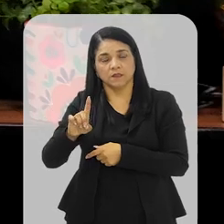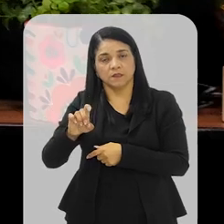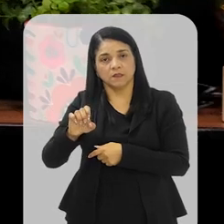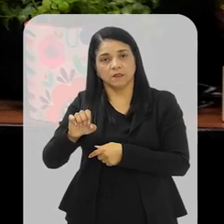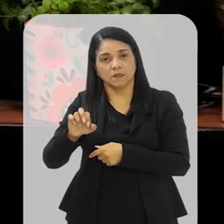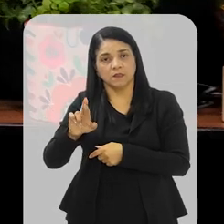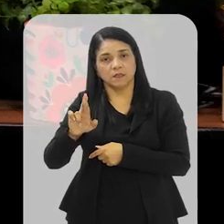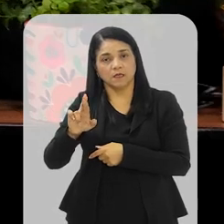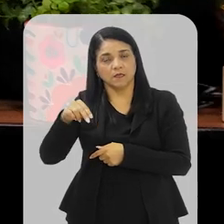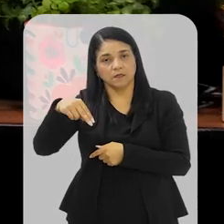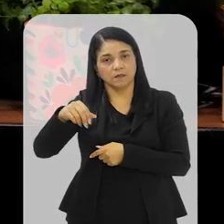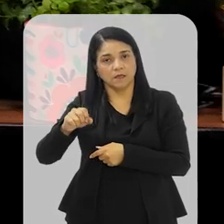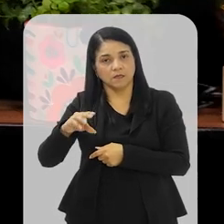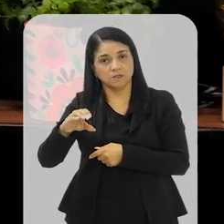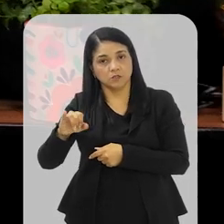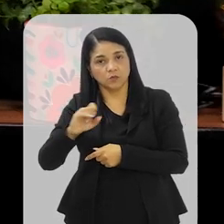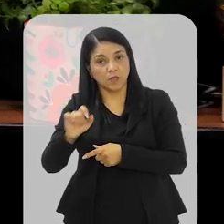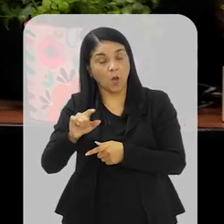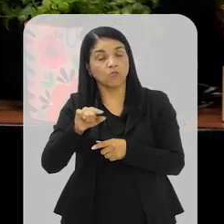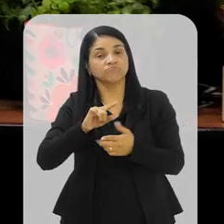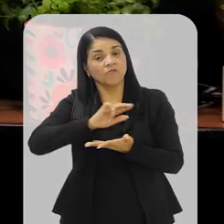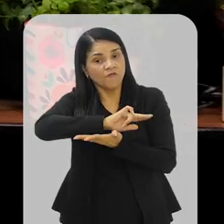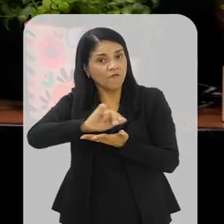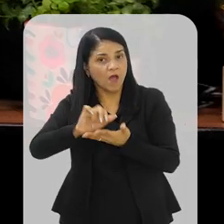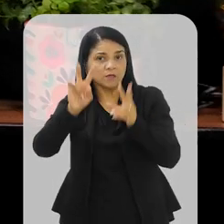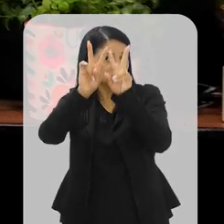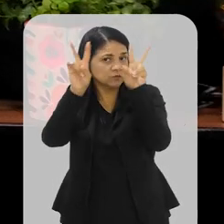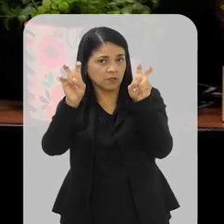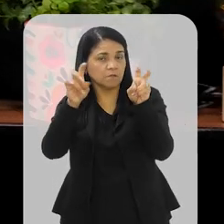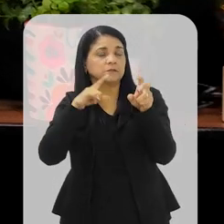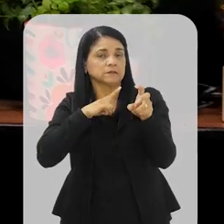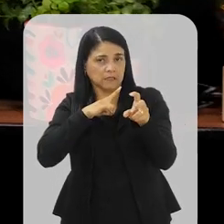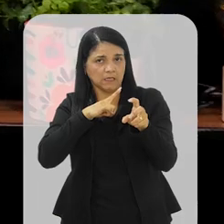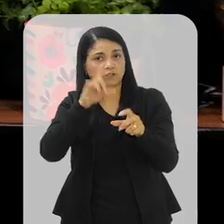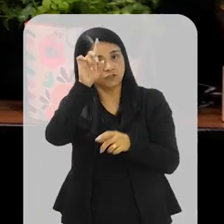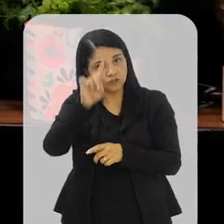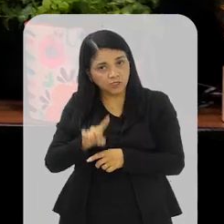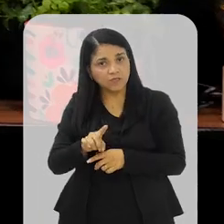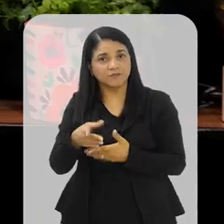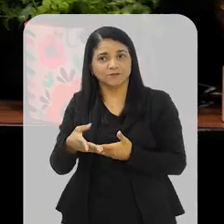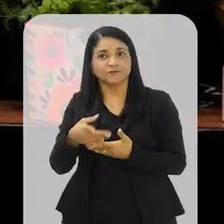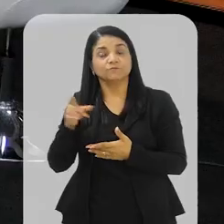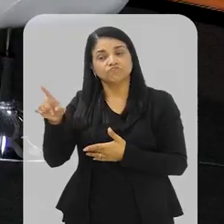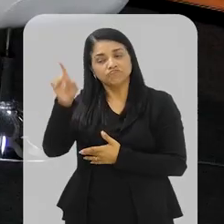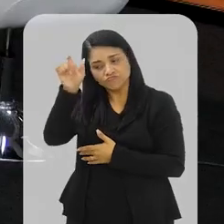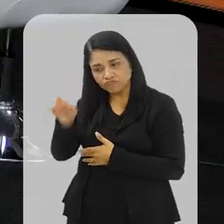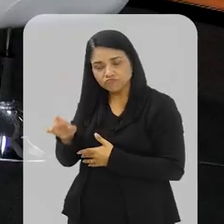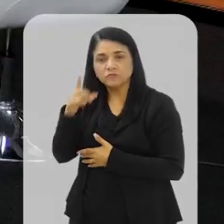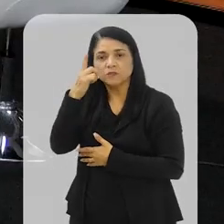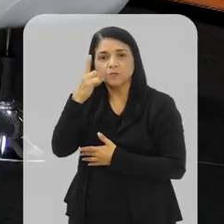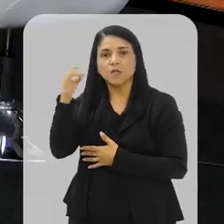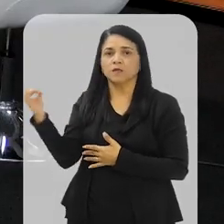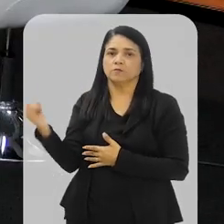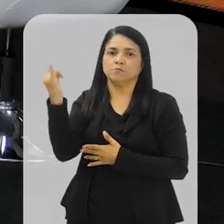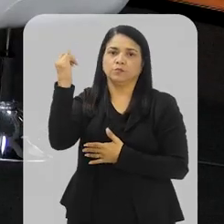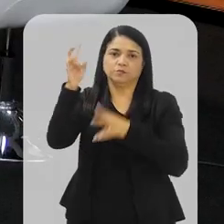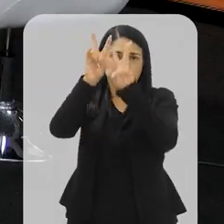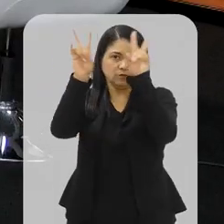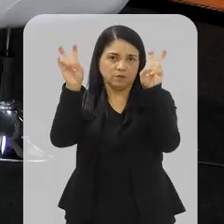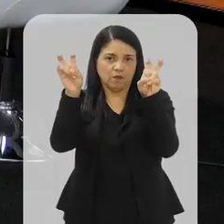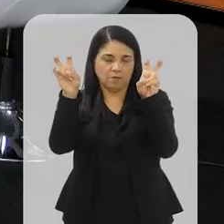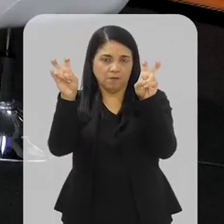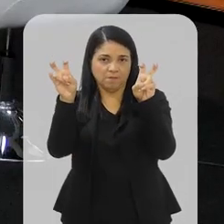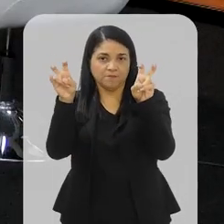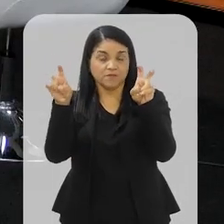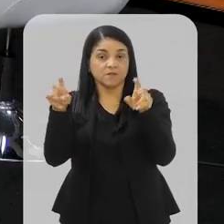como eu falei anteriormente o direito internacional ele perpassa inúmeros temas o deputado muito bem ressaltou talvez um dos temas